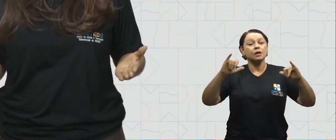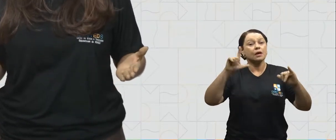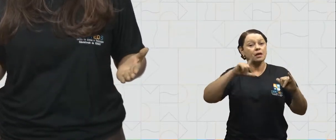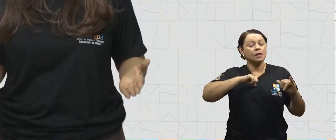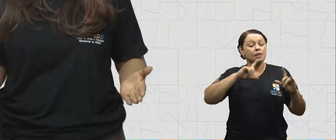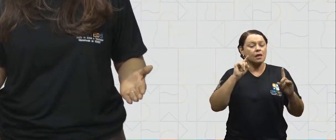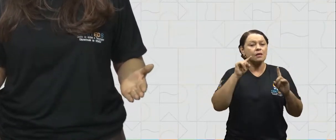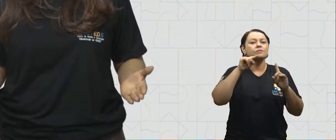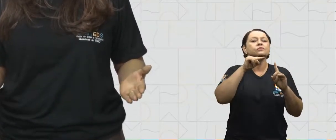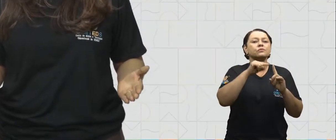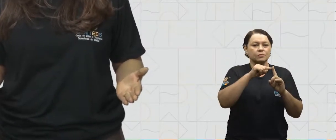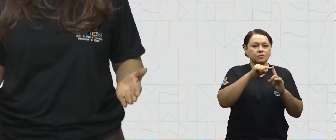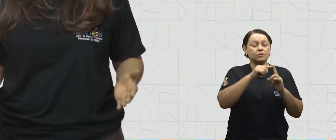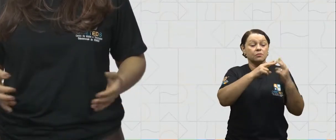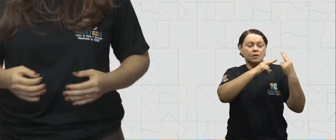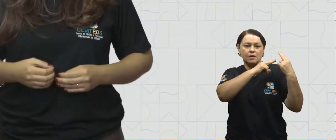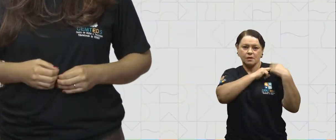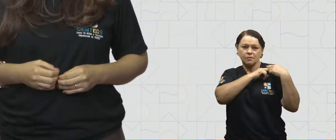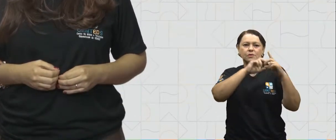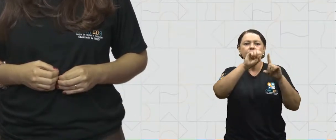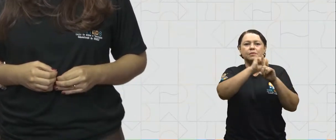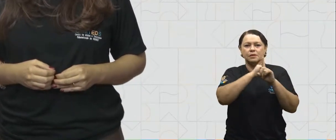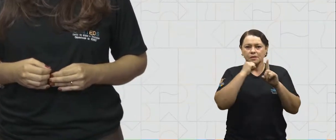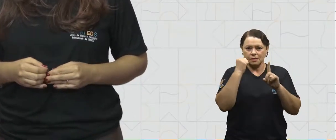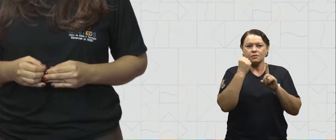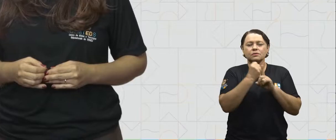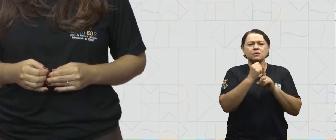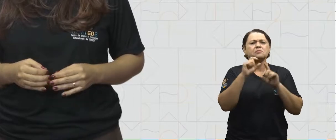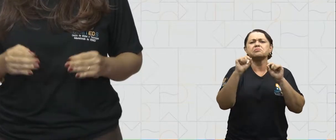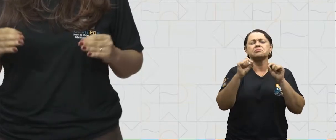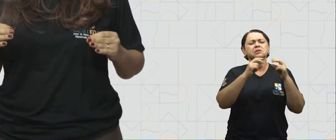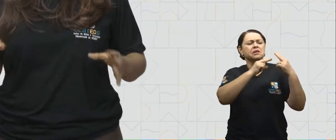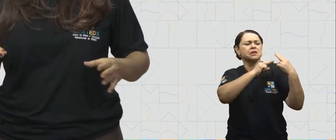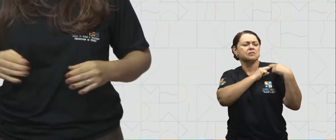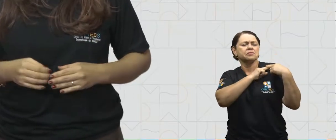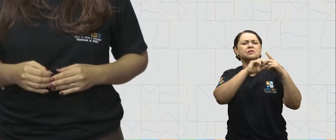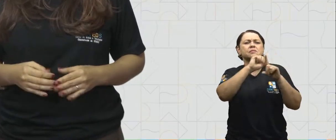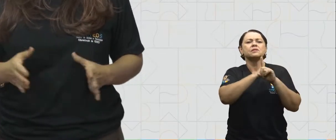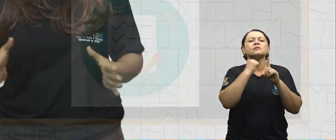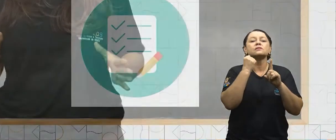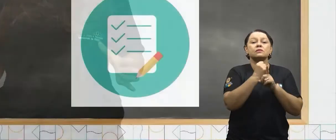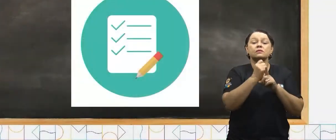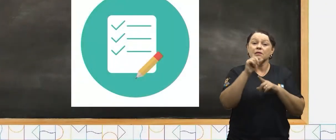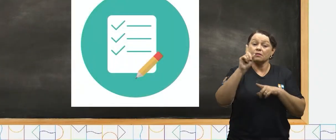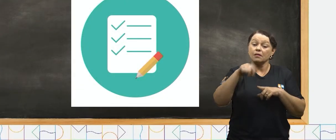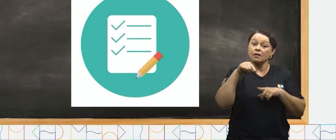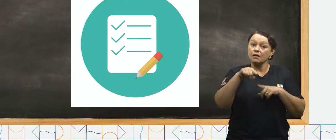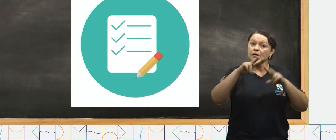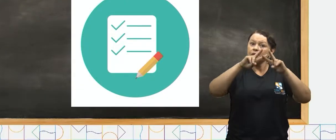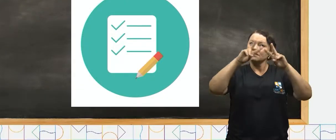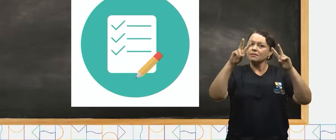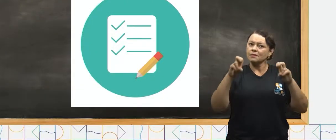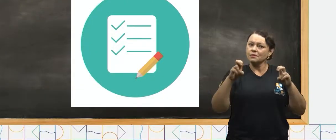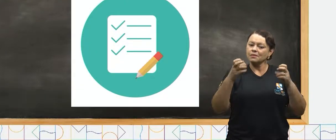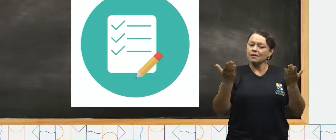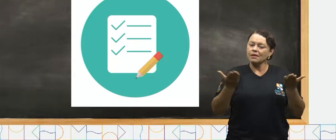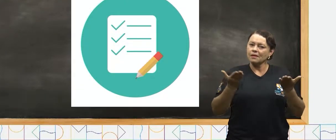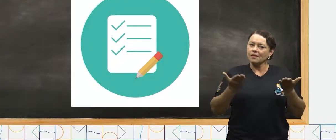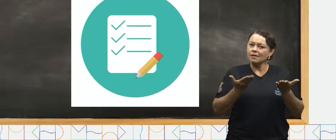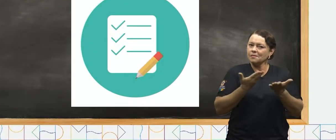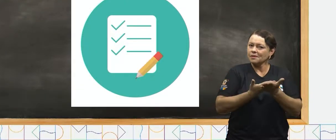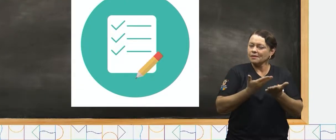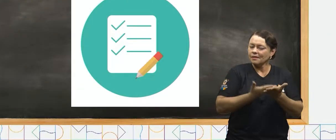seja, uma função social. O que é função social? Este é o tema da aula de hoje. O que